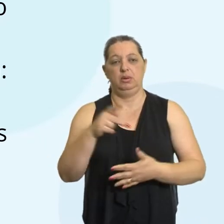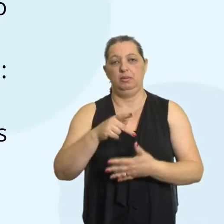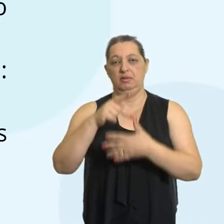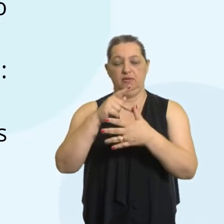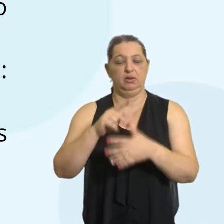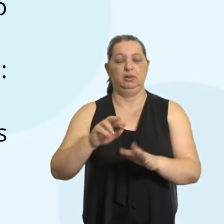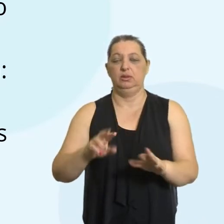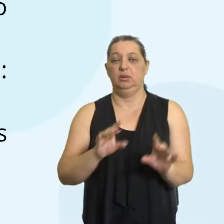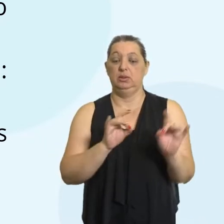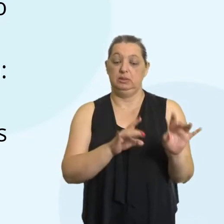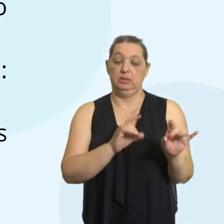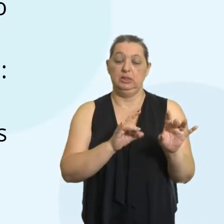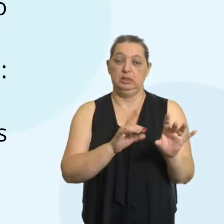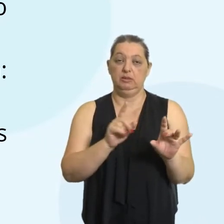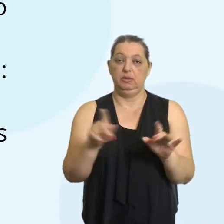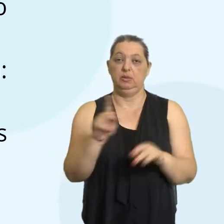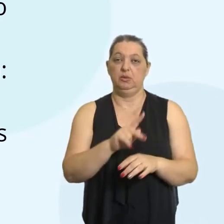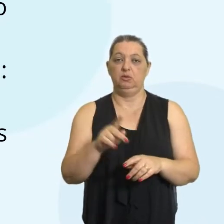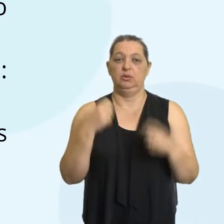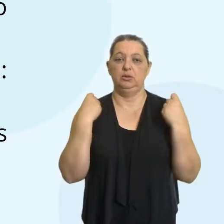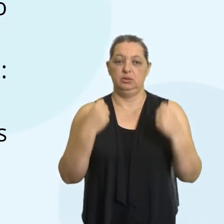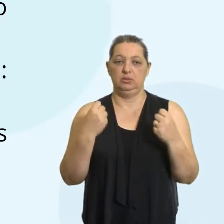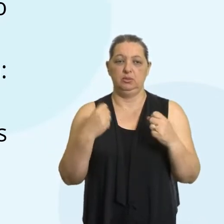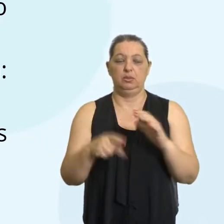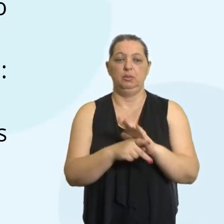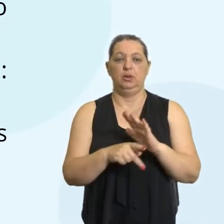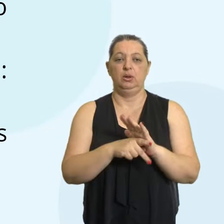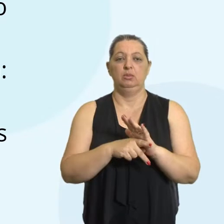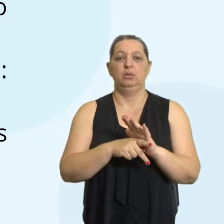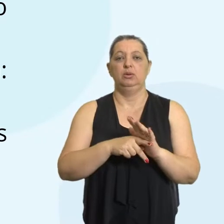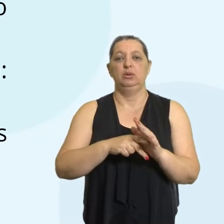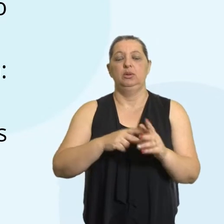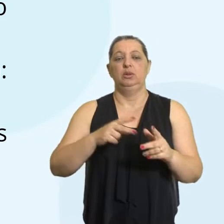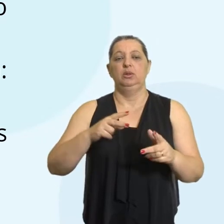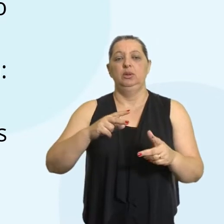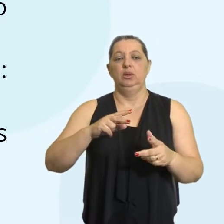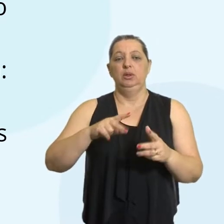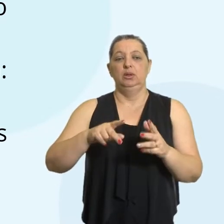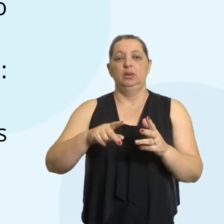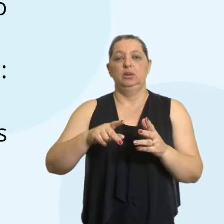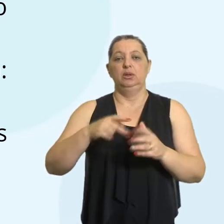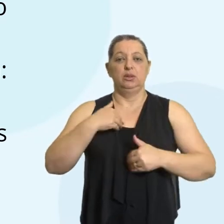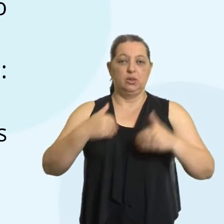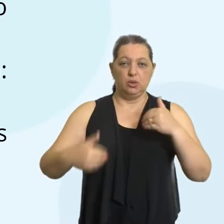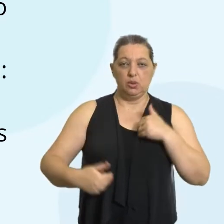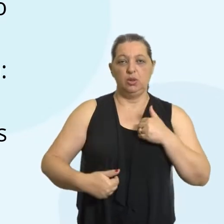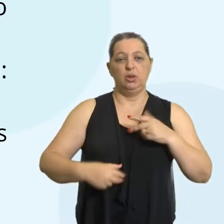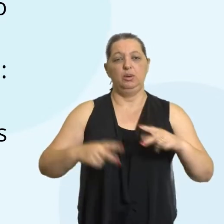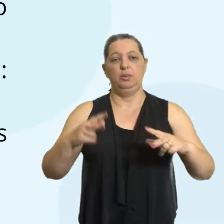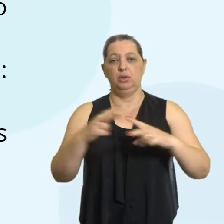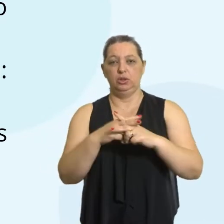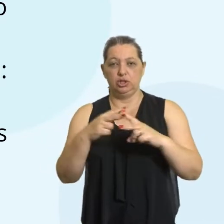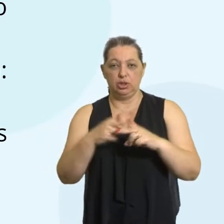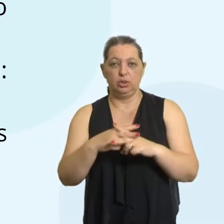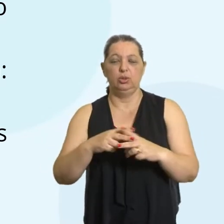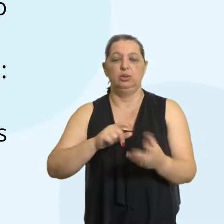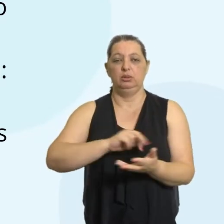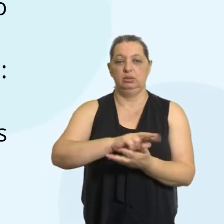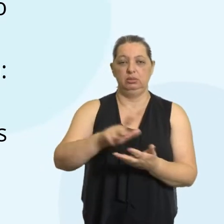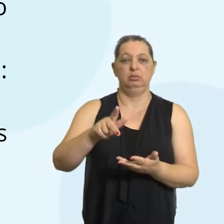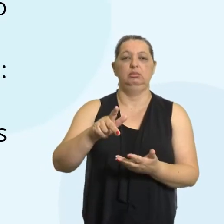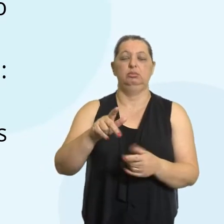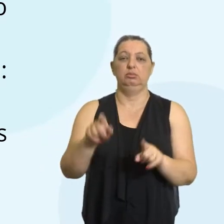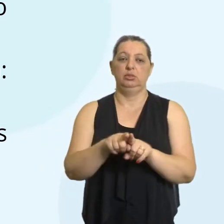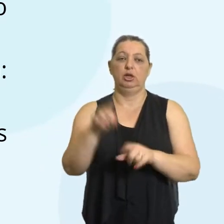professor de Educação Física chama práticas corporais de lutas e heranças culturais que a gente acabou de falar sobre isso práticas